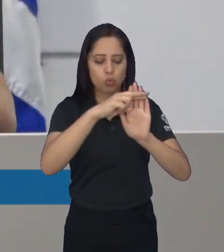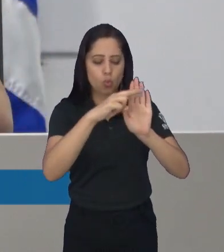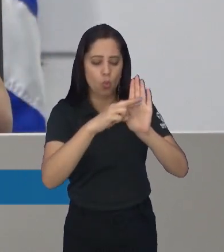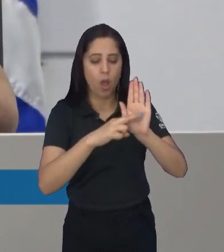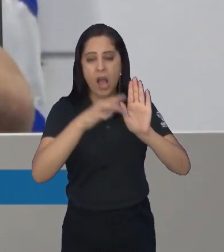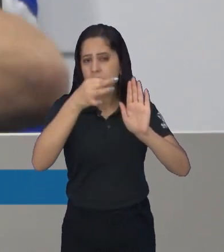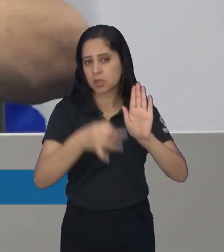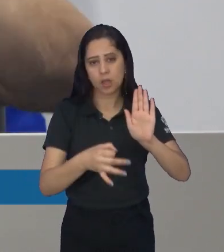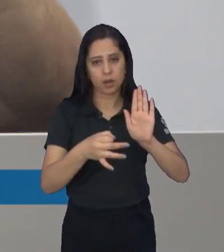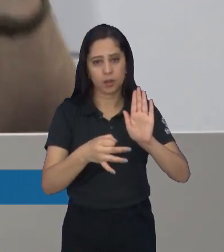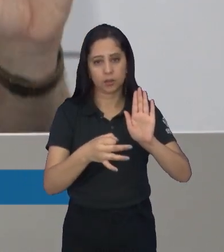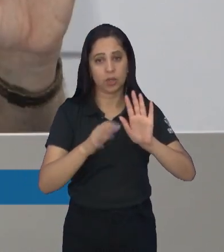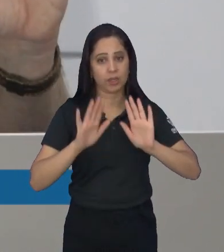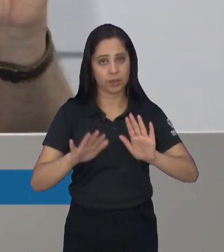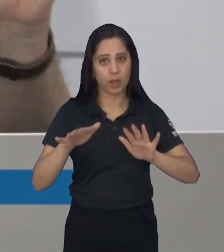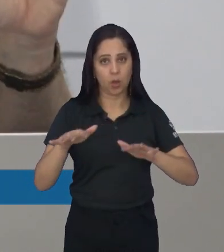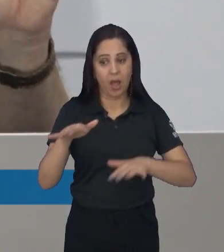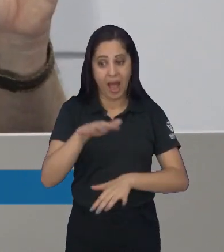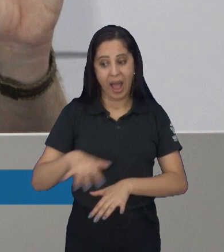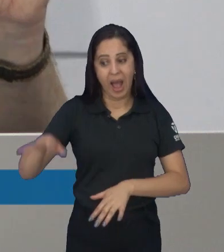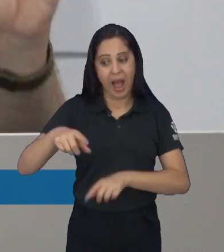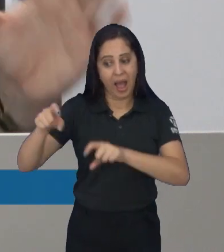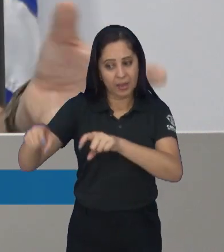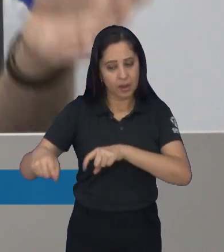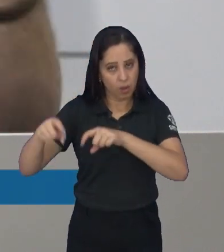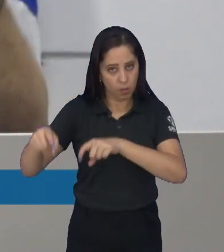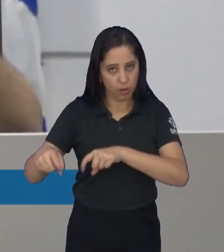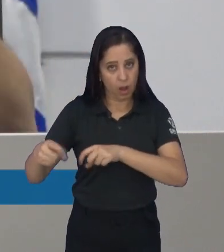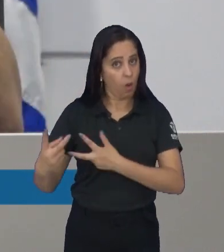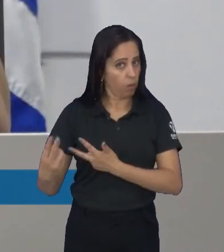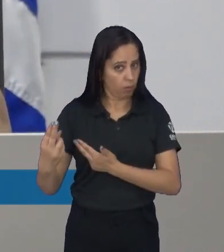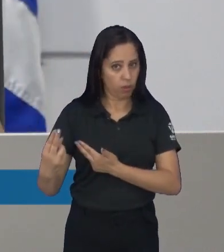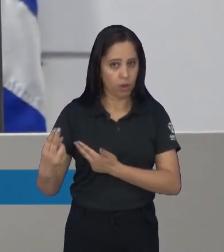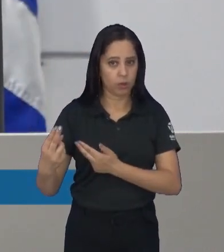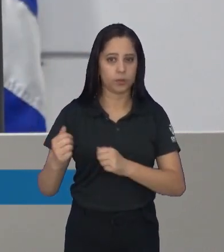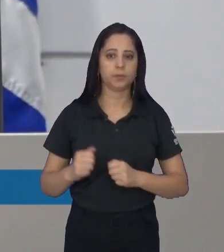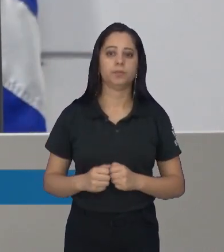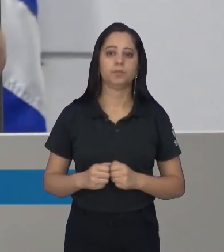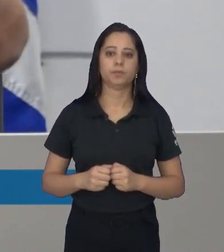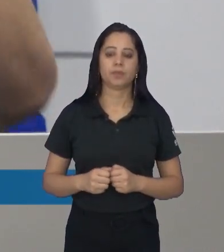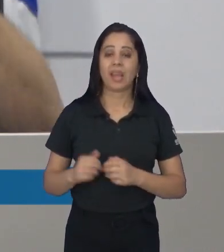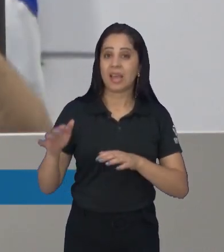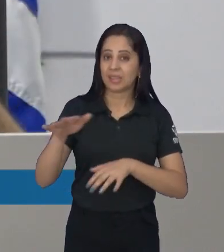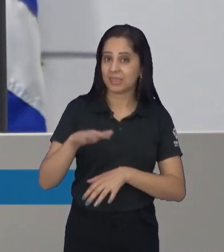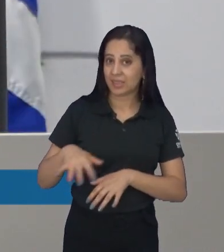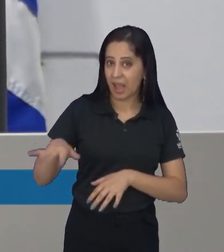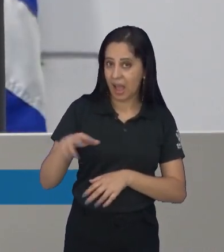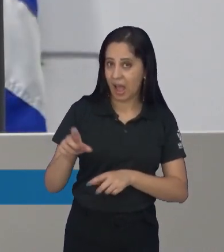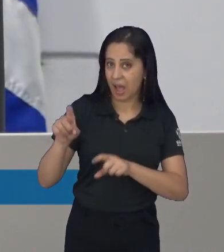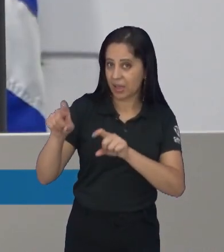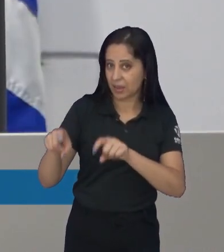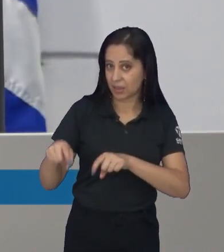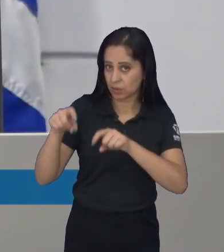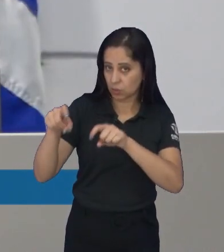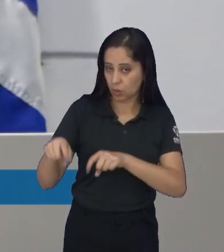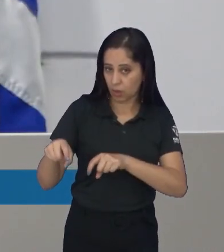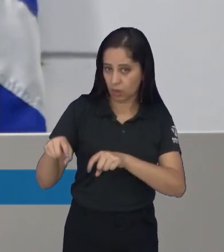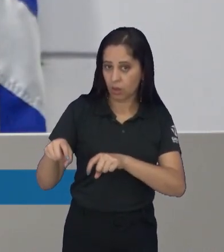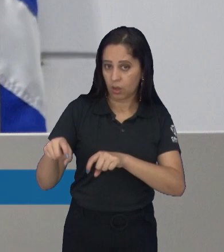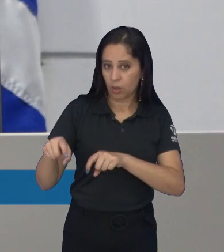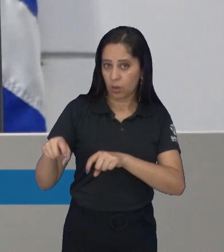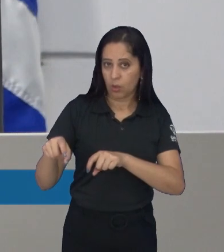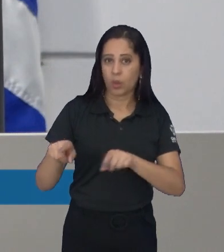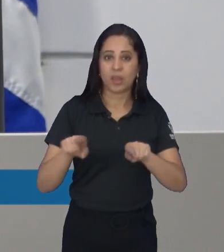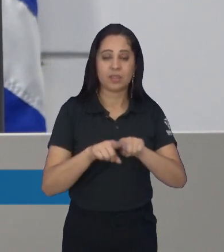apps essa coisa toda então a zona rural passa por isso agora de tanto quanto tem na zona rural aqui do Distrito de São José dos Campos e do próprio